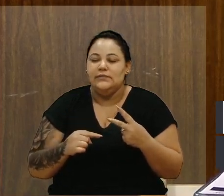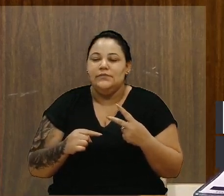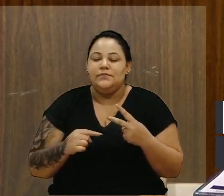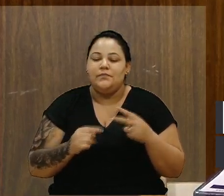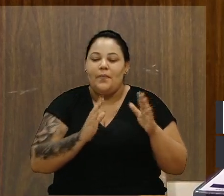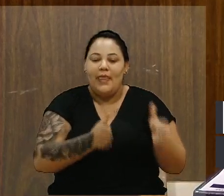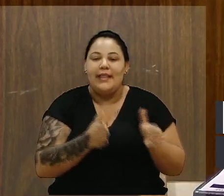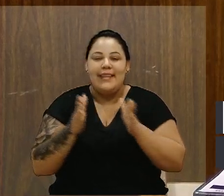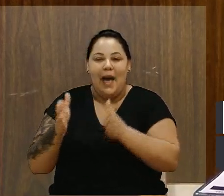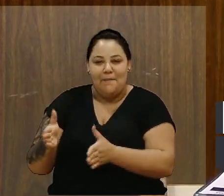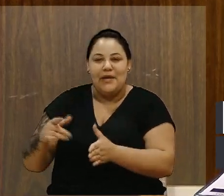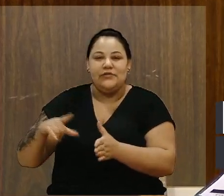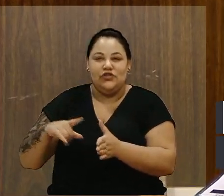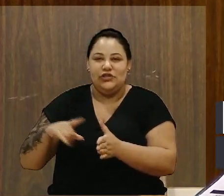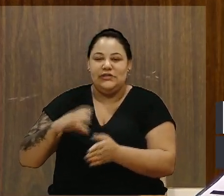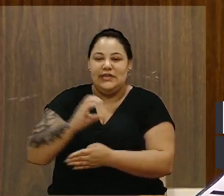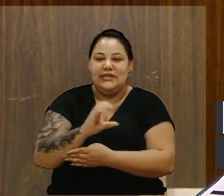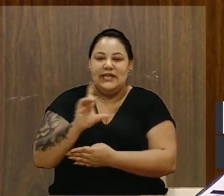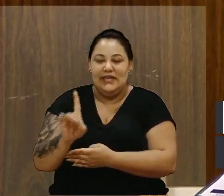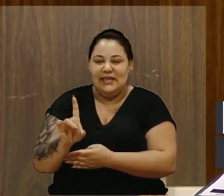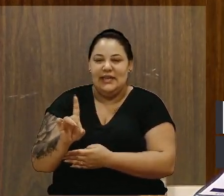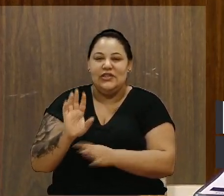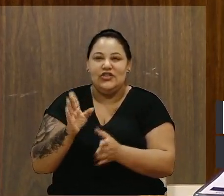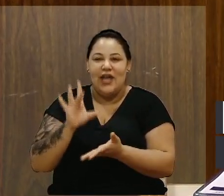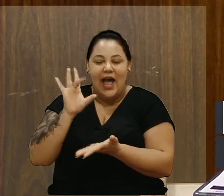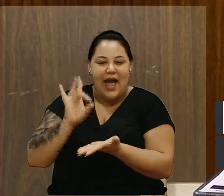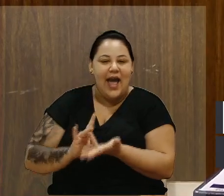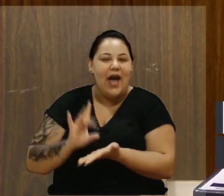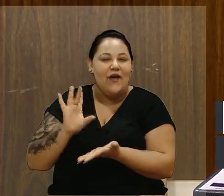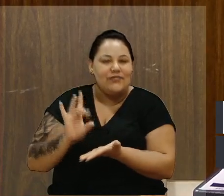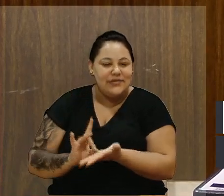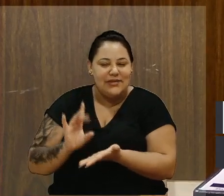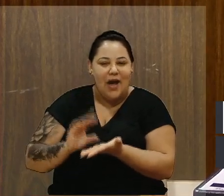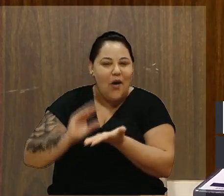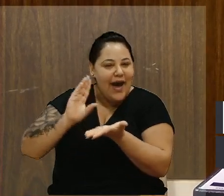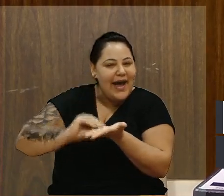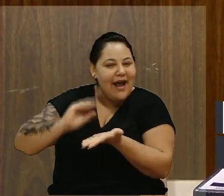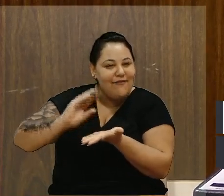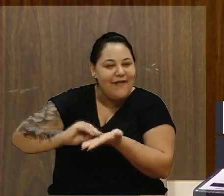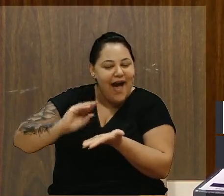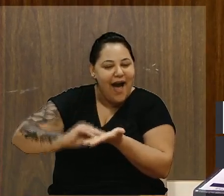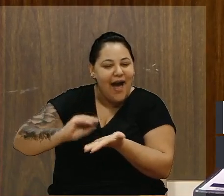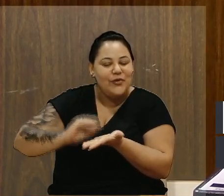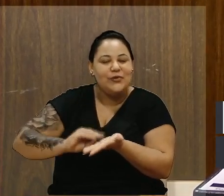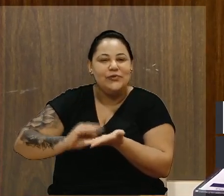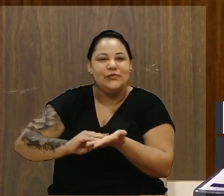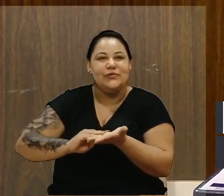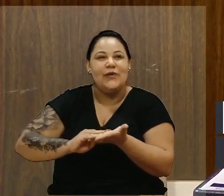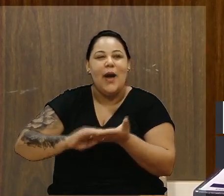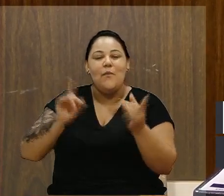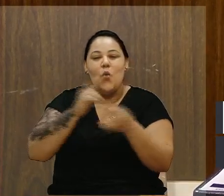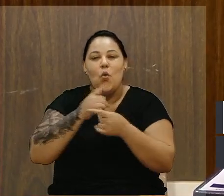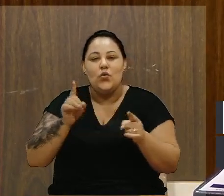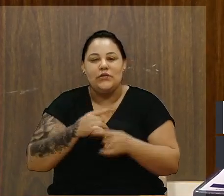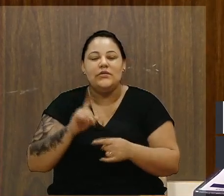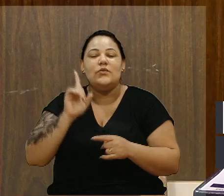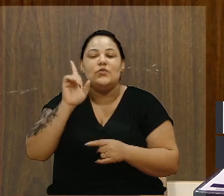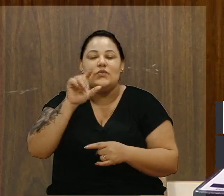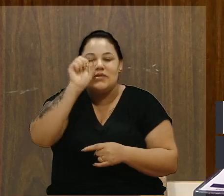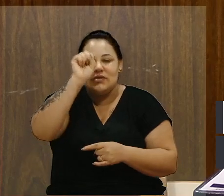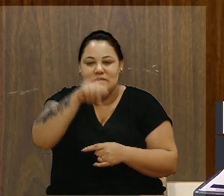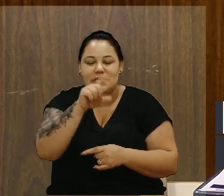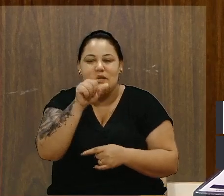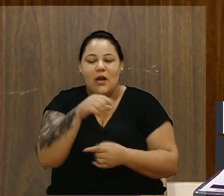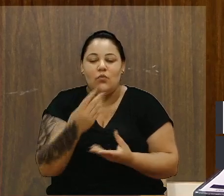etapas, tinha CD gravados com o Sambas Enredo, premiações. Então, isso realmente é importante para a